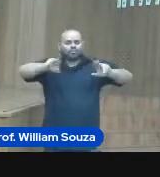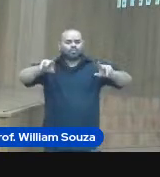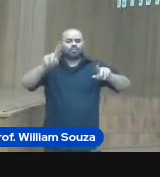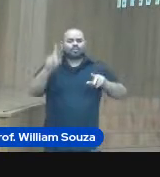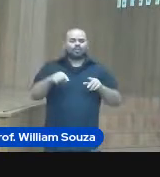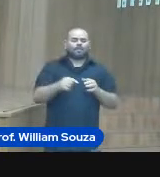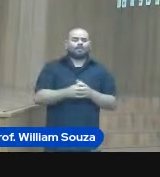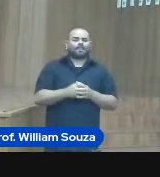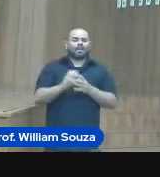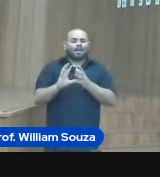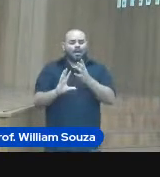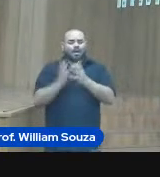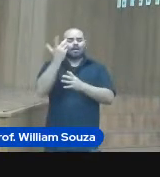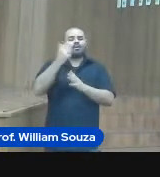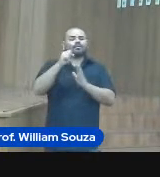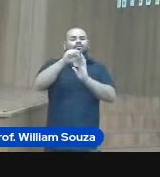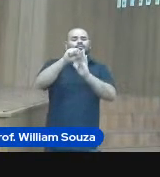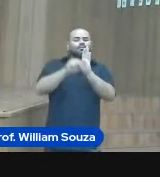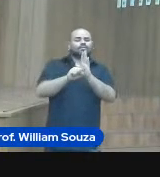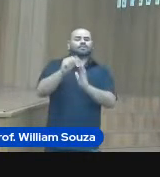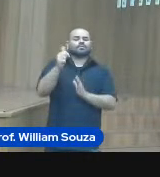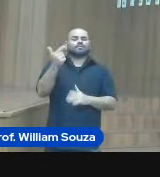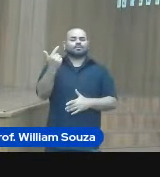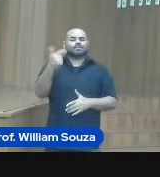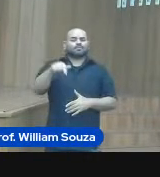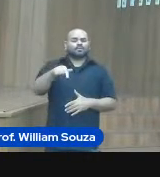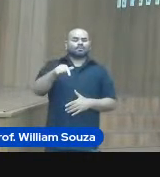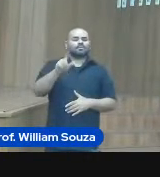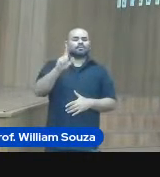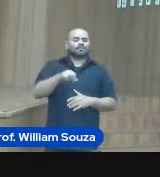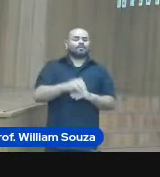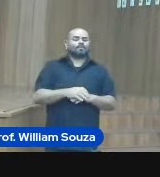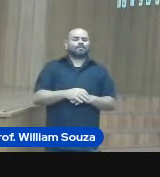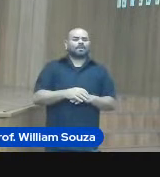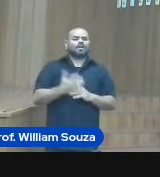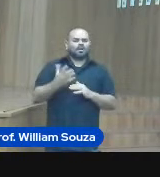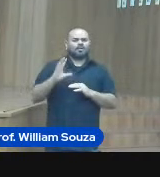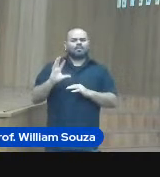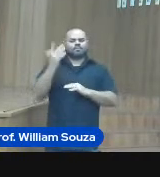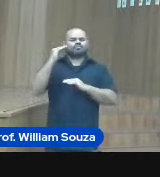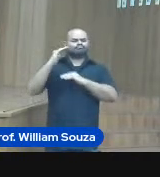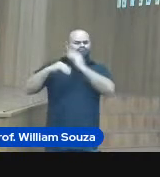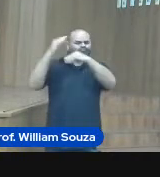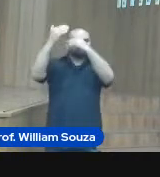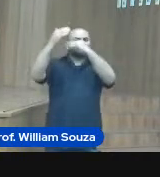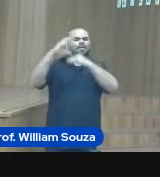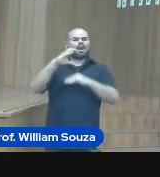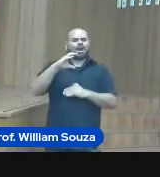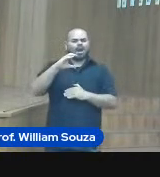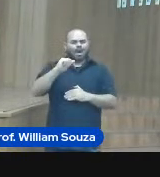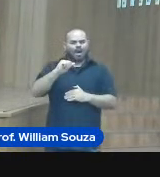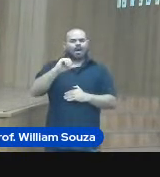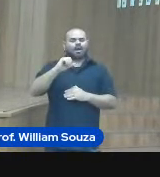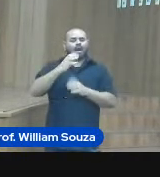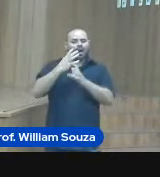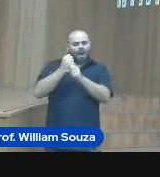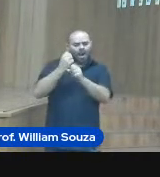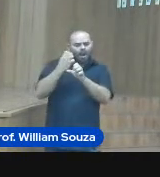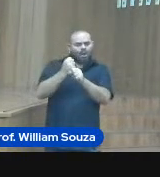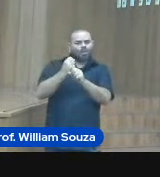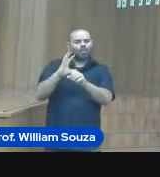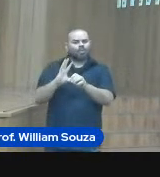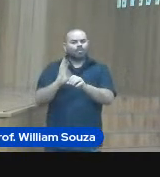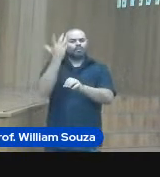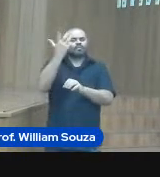momento do século XVII. E isso revolucionou, assim, inclusive, o cálculo. O cálculo, né, que surge na